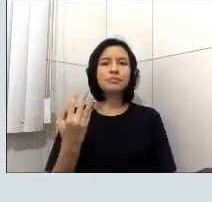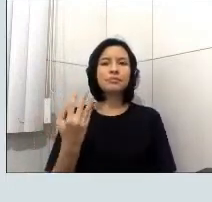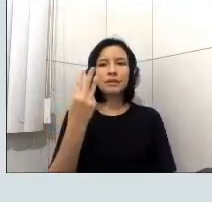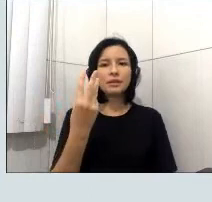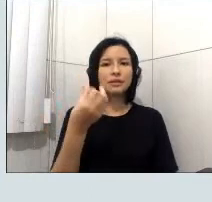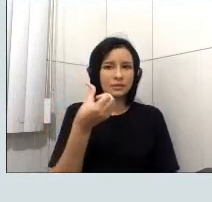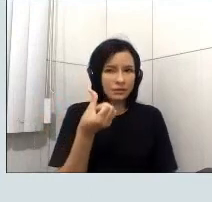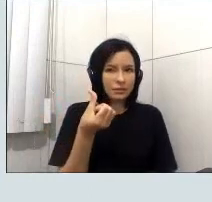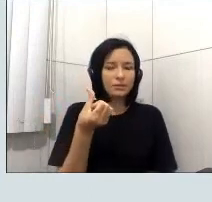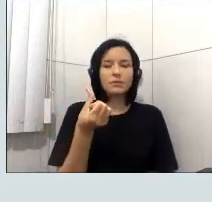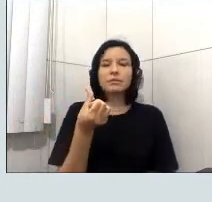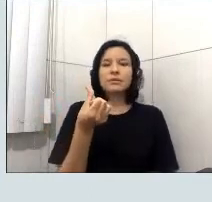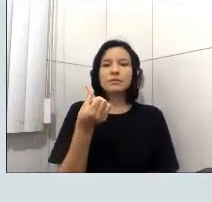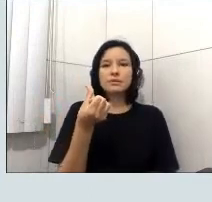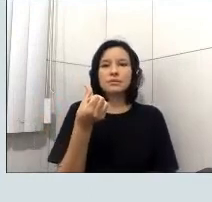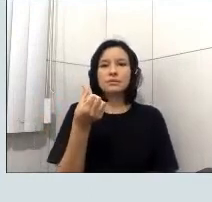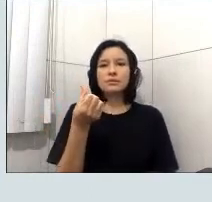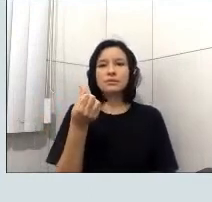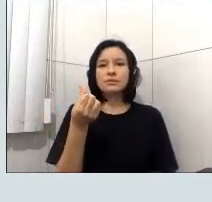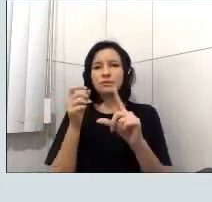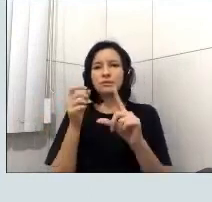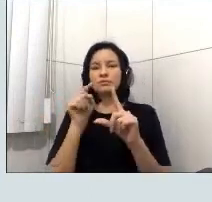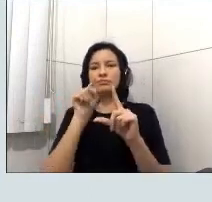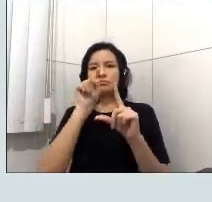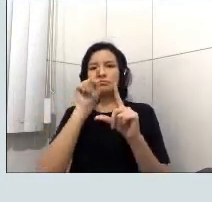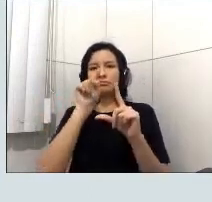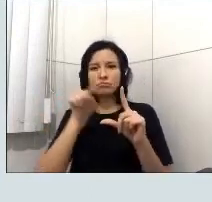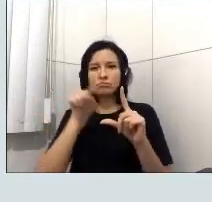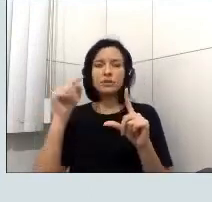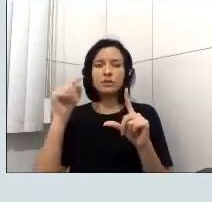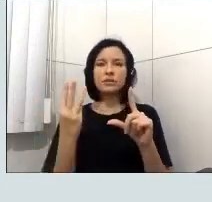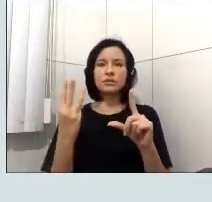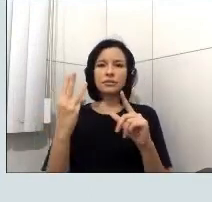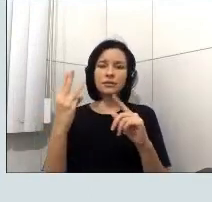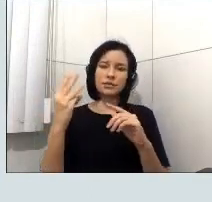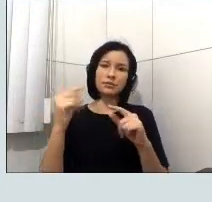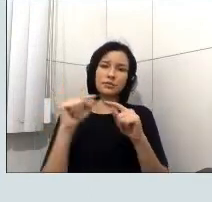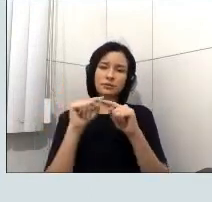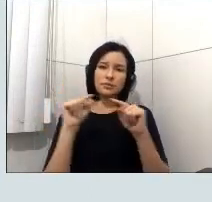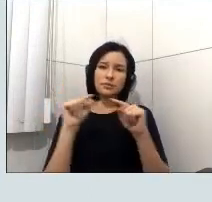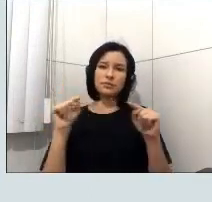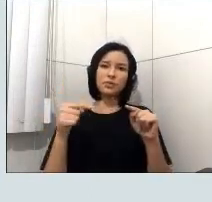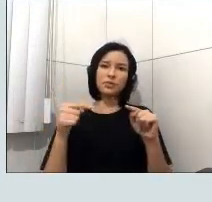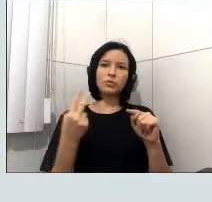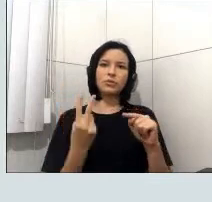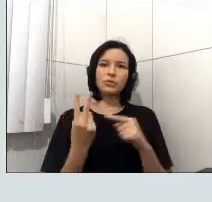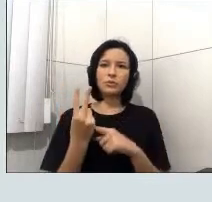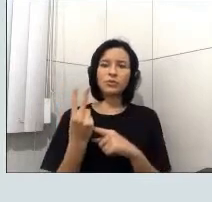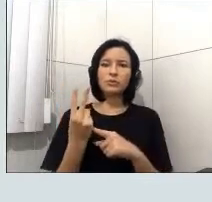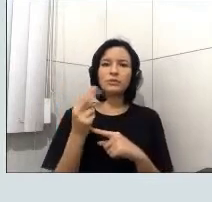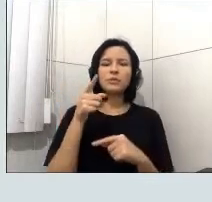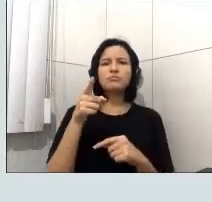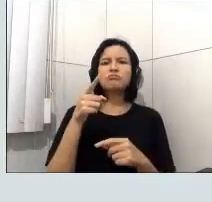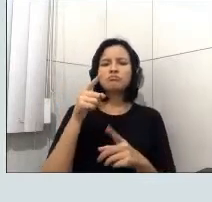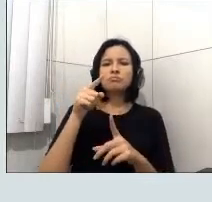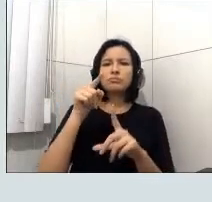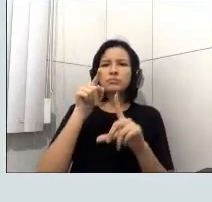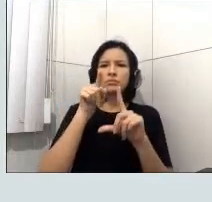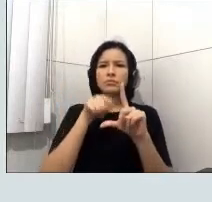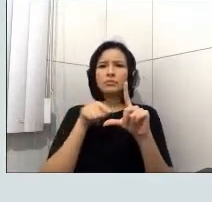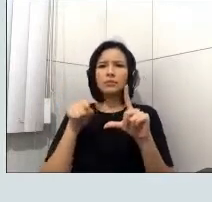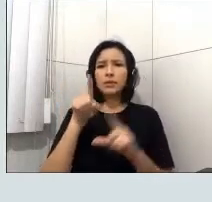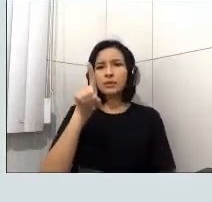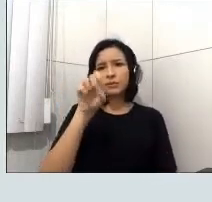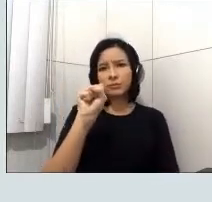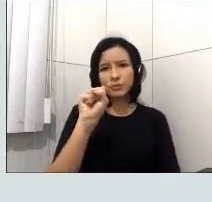36 raiz de 3 sobre 2. Dividindo isso dá 18 raízes de 3 centímetros